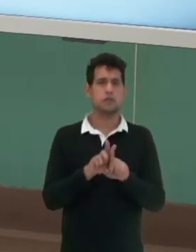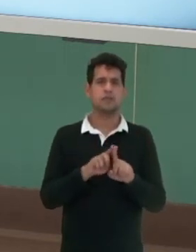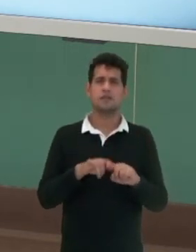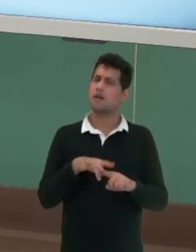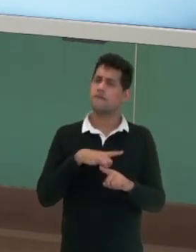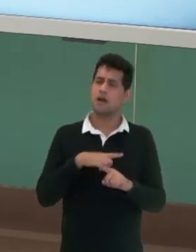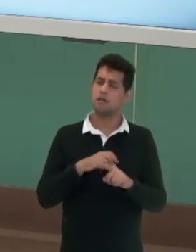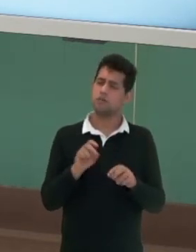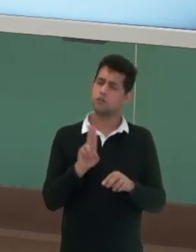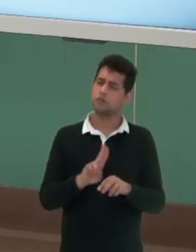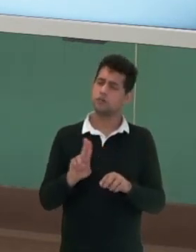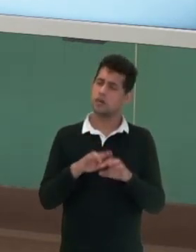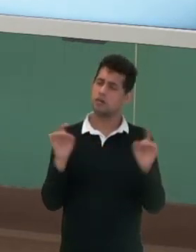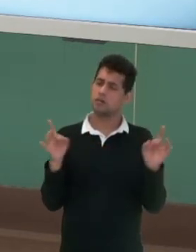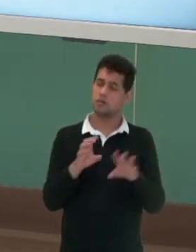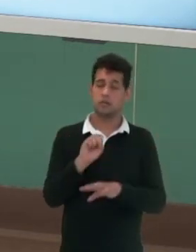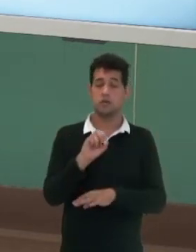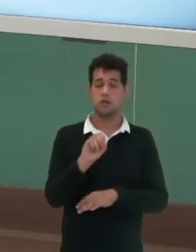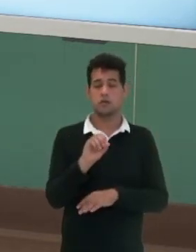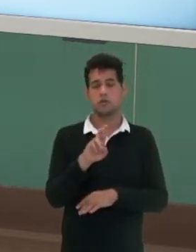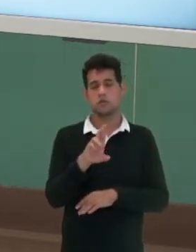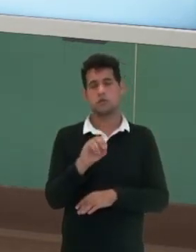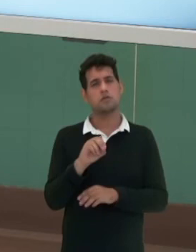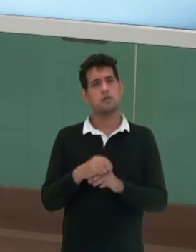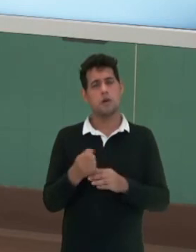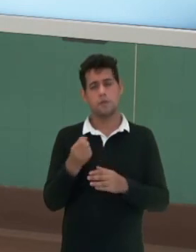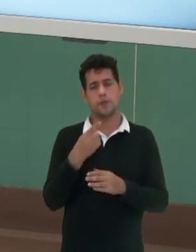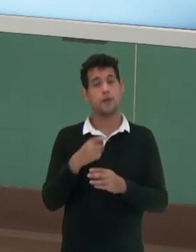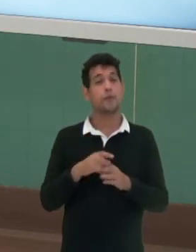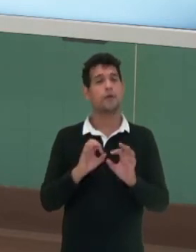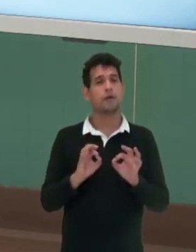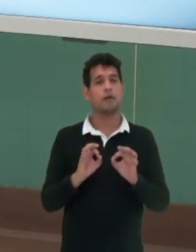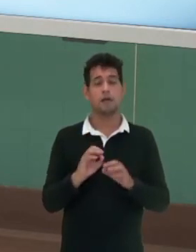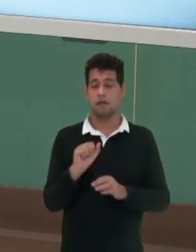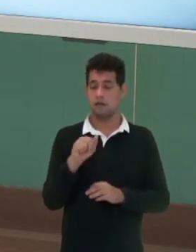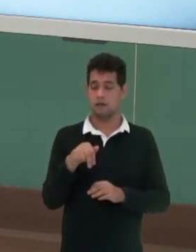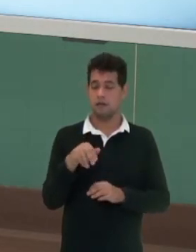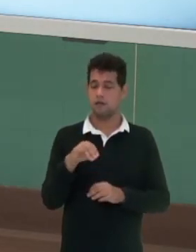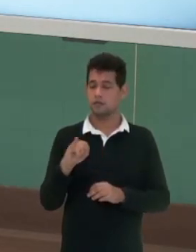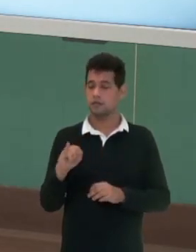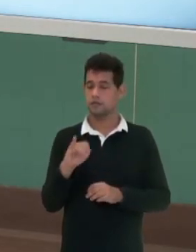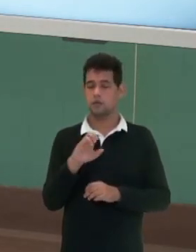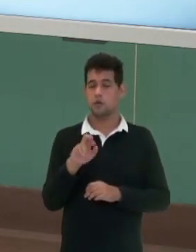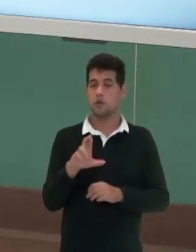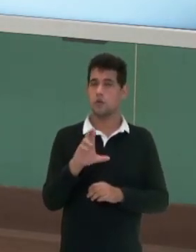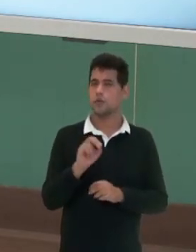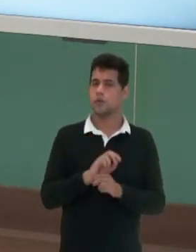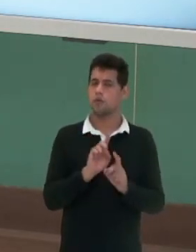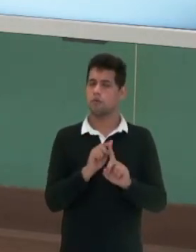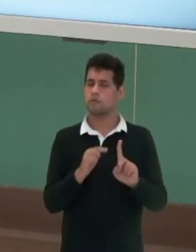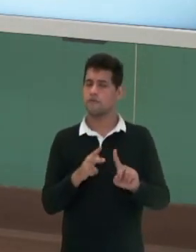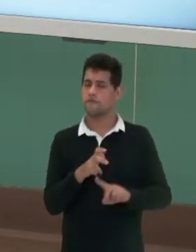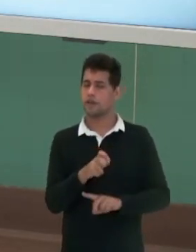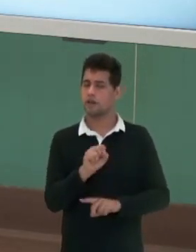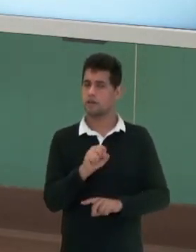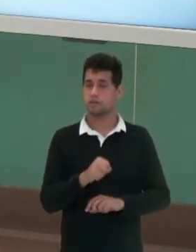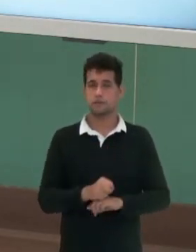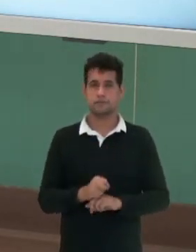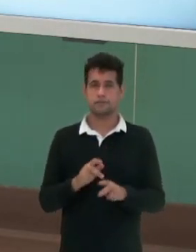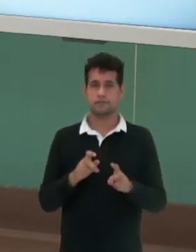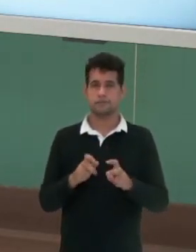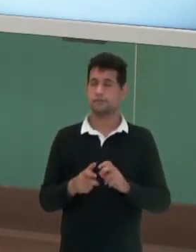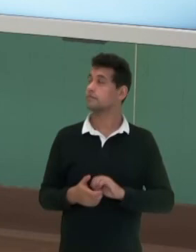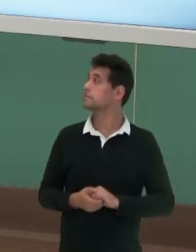vai tomar o soro, você está tomando exatamente o anticorpo contra aquele veneno. Olha